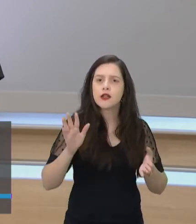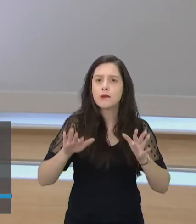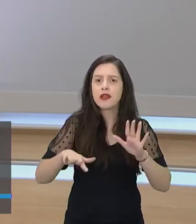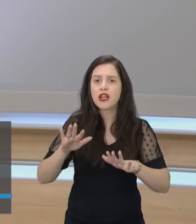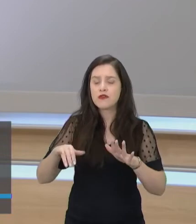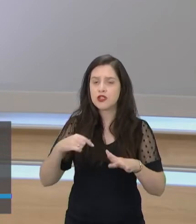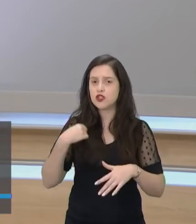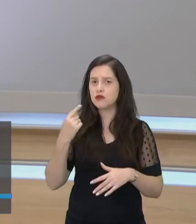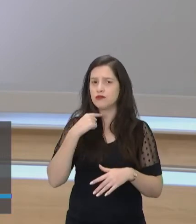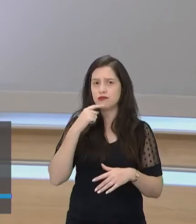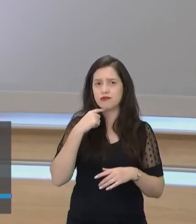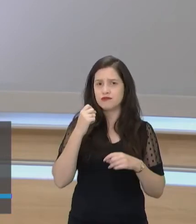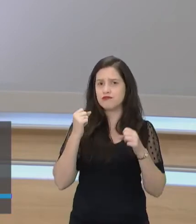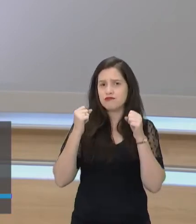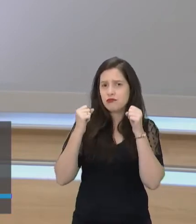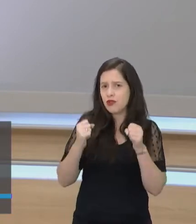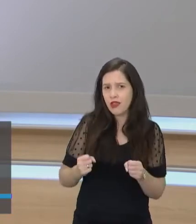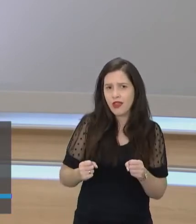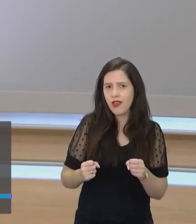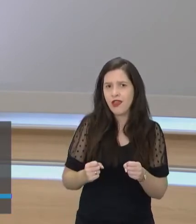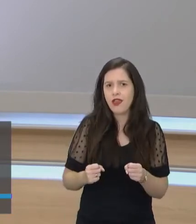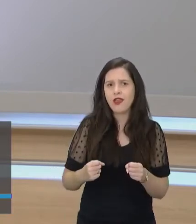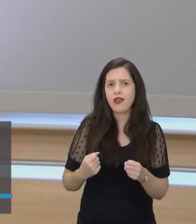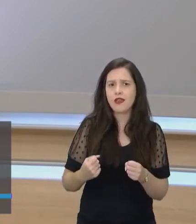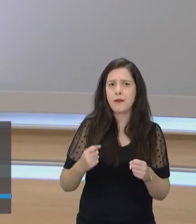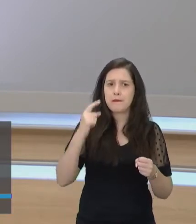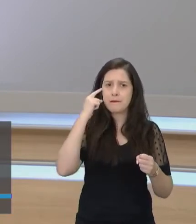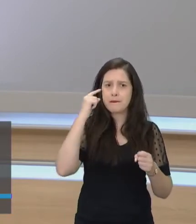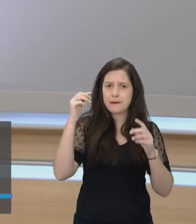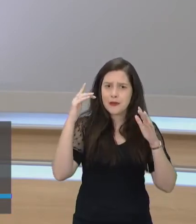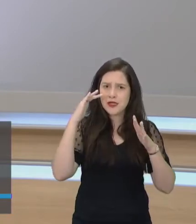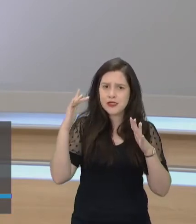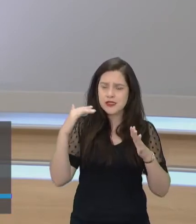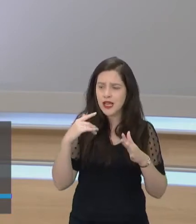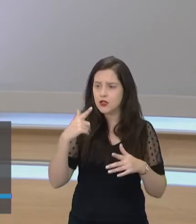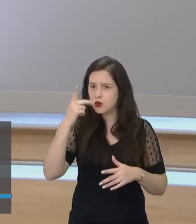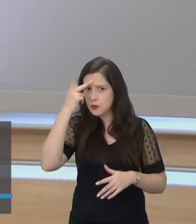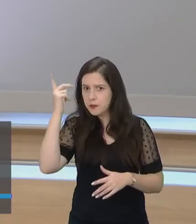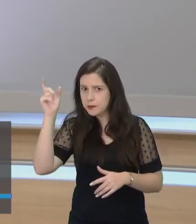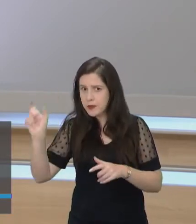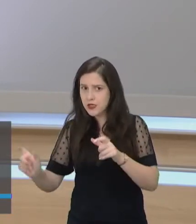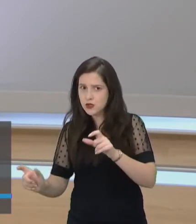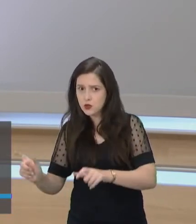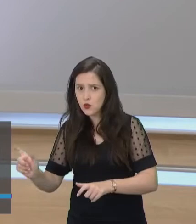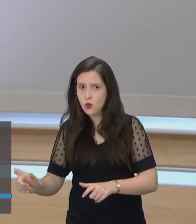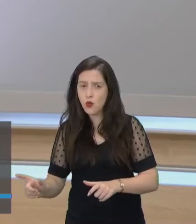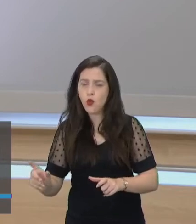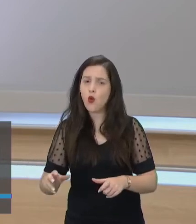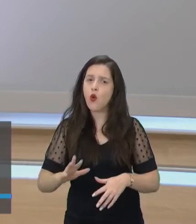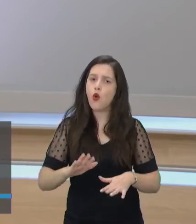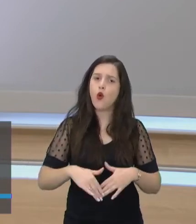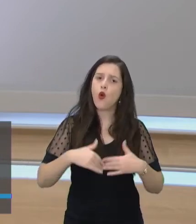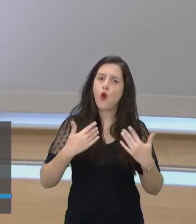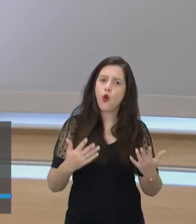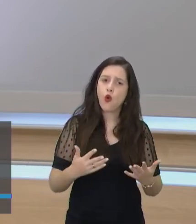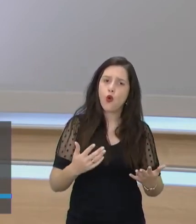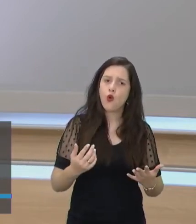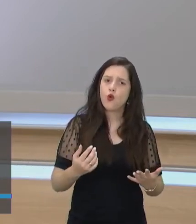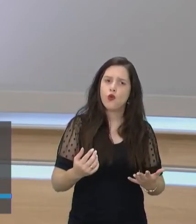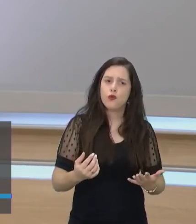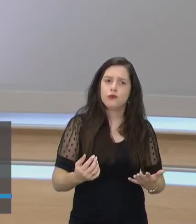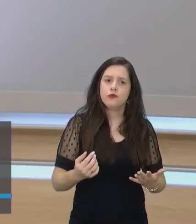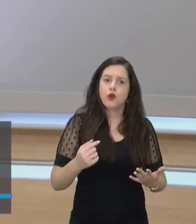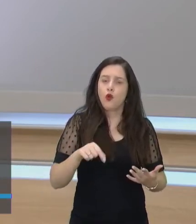poder realmente sentar e justamente pensar sobre isso se a gente não tiver esses dados, né? E não só os dados